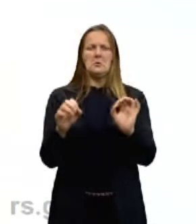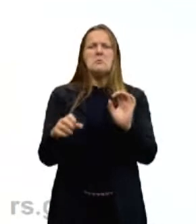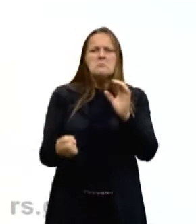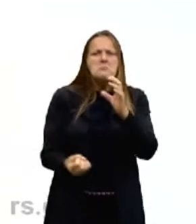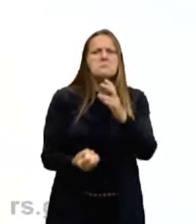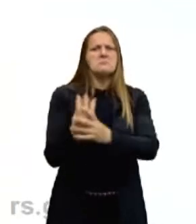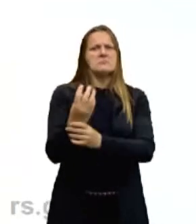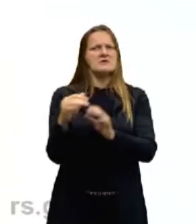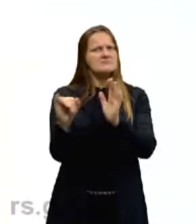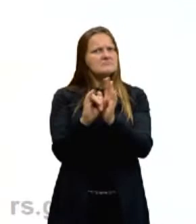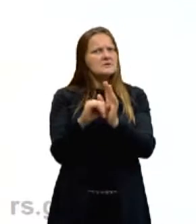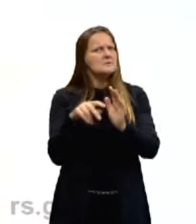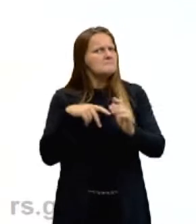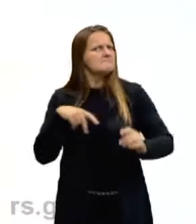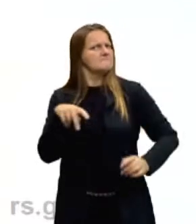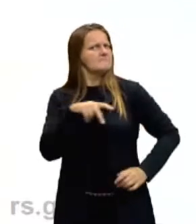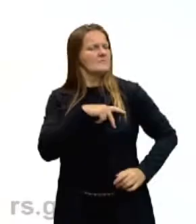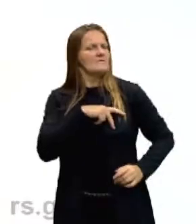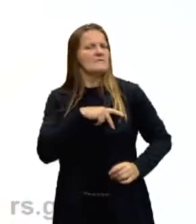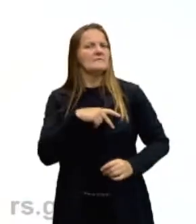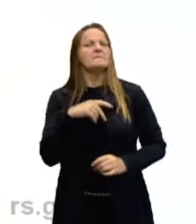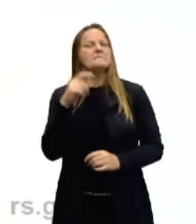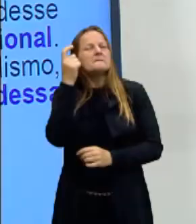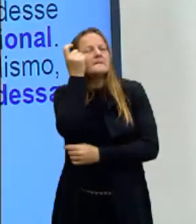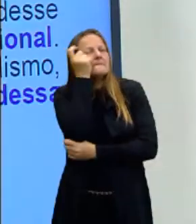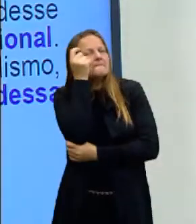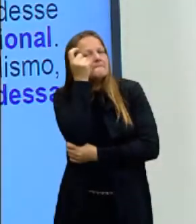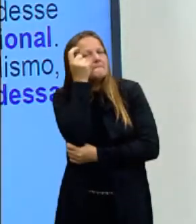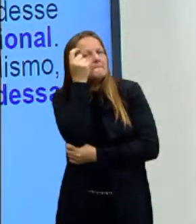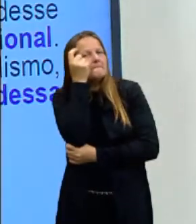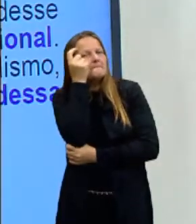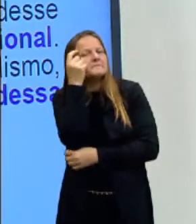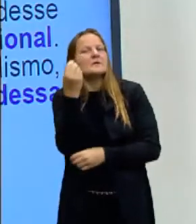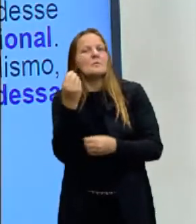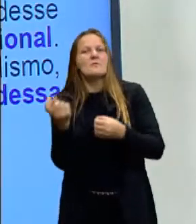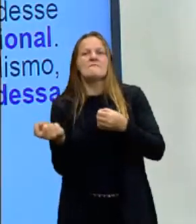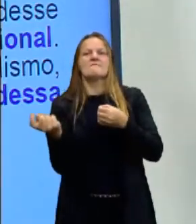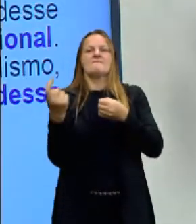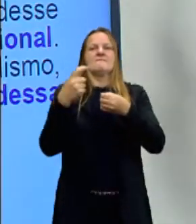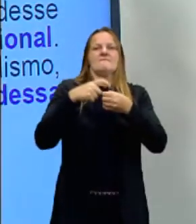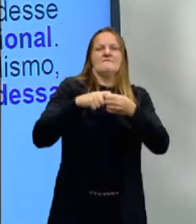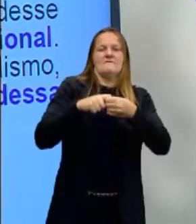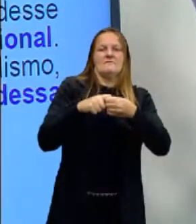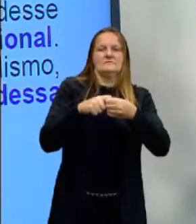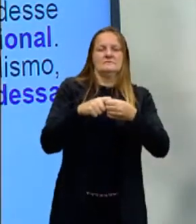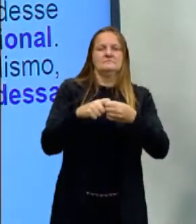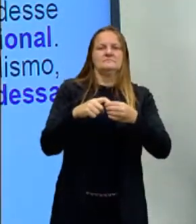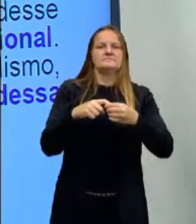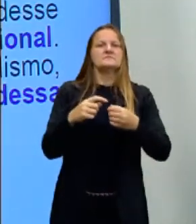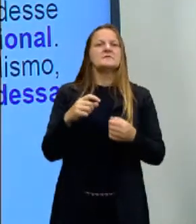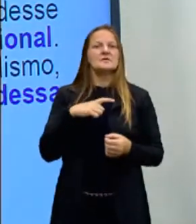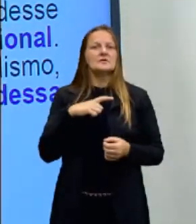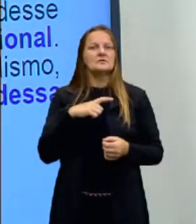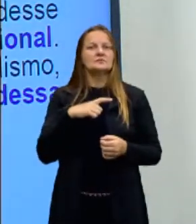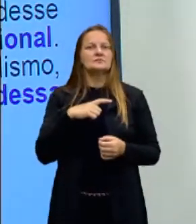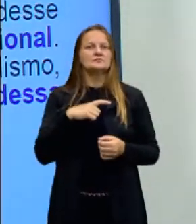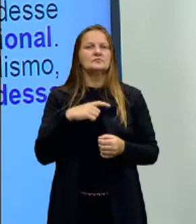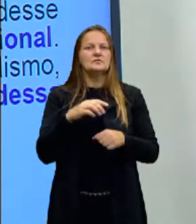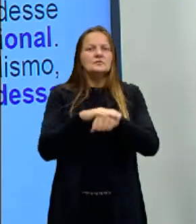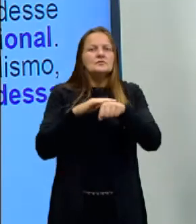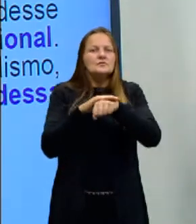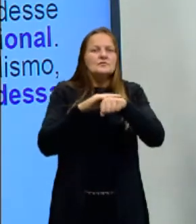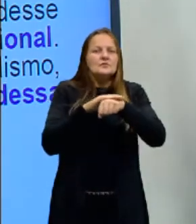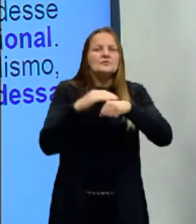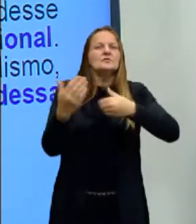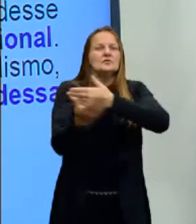criar uma identidade desse povo e aí o Alencar pensando nessa volta né nessa volta e isso a gente tá